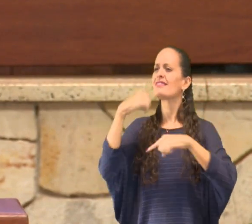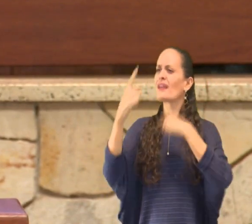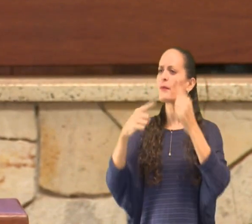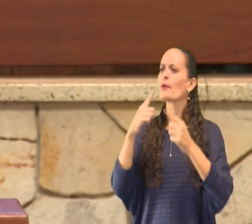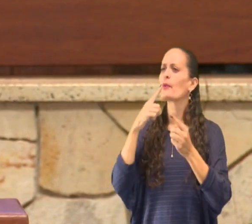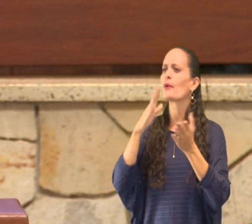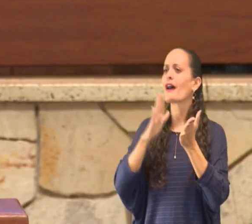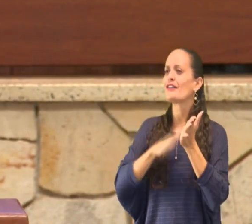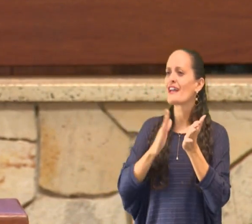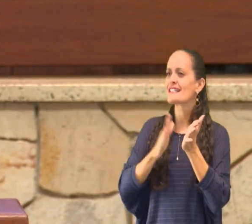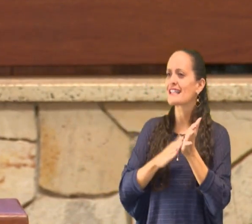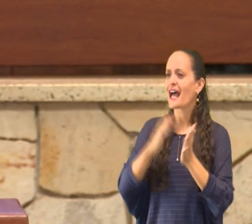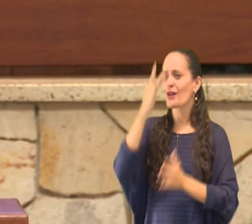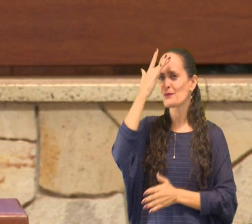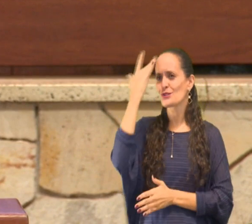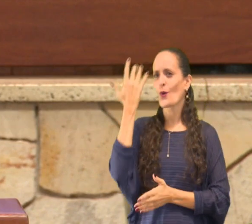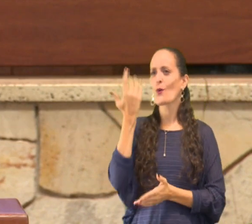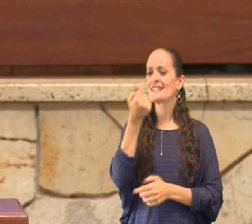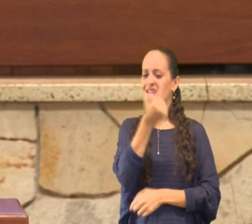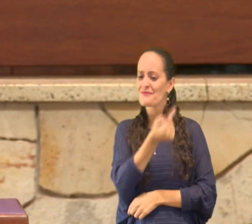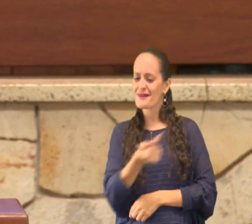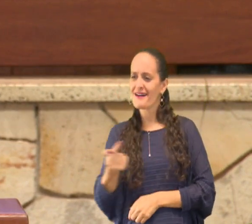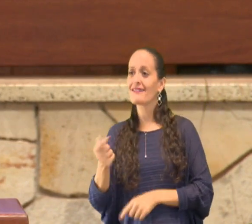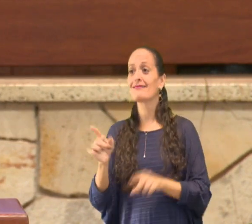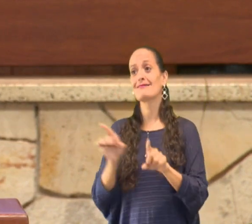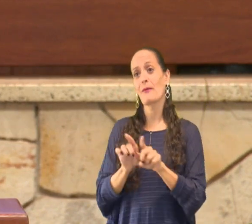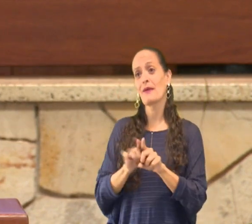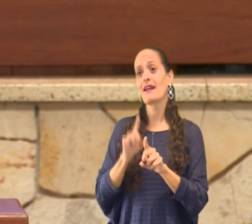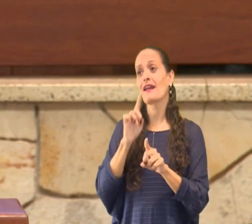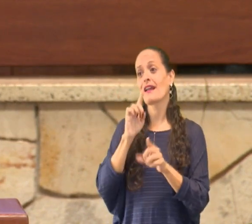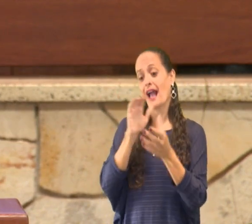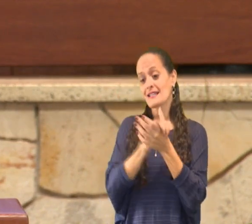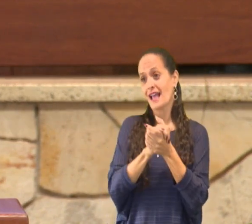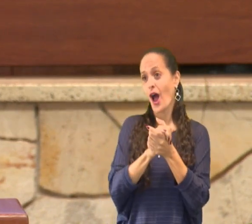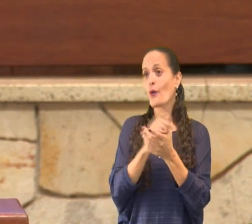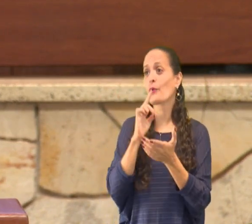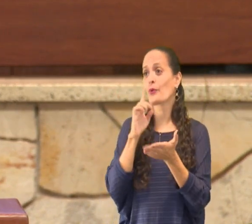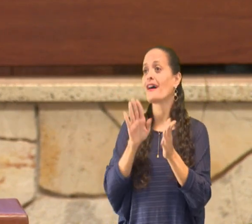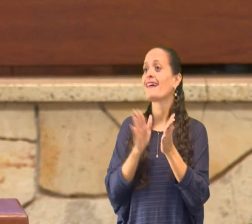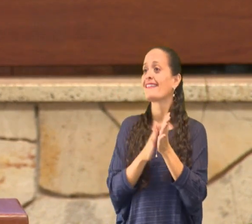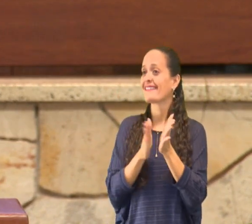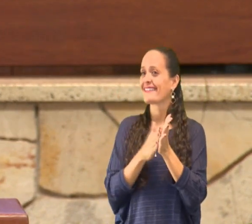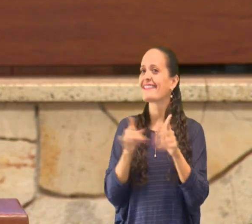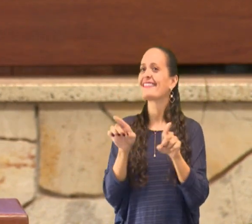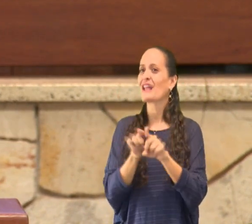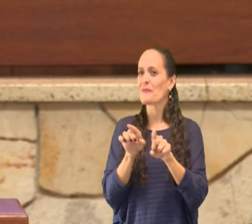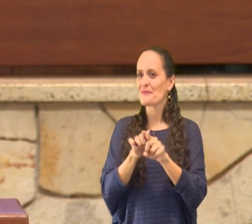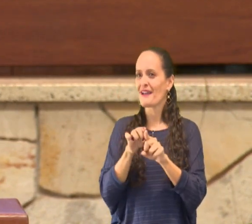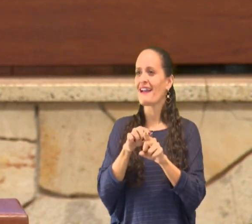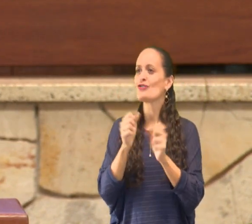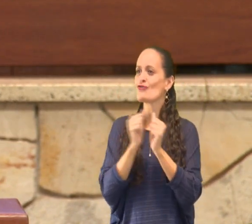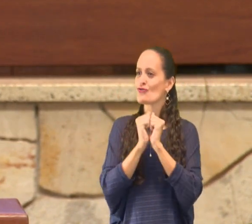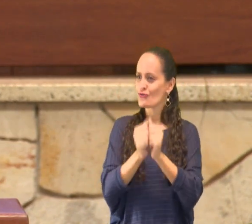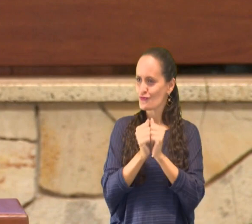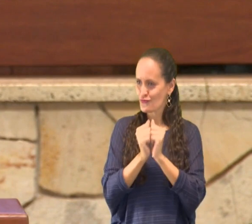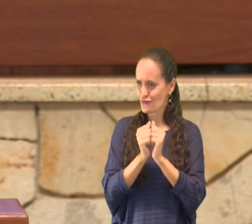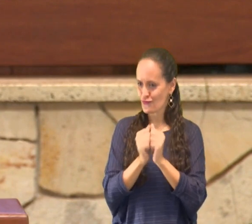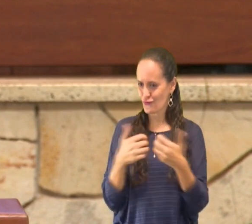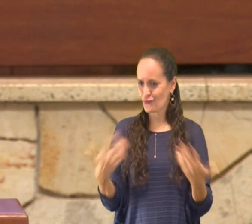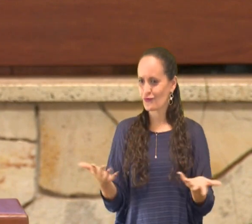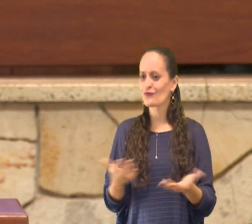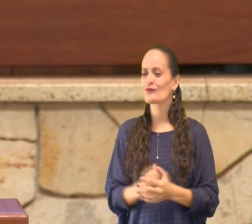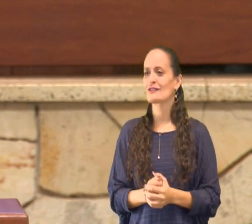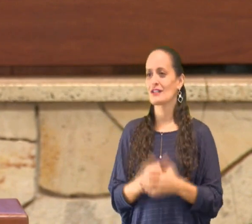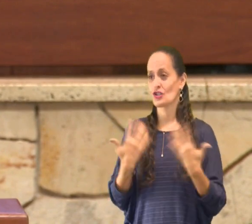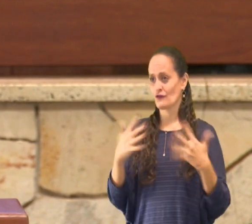da semana, pelos casais que estão também aí comemorando mais uma caminhada, mais um ano de caminhada matrimonial, e nós